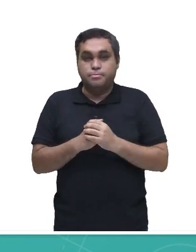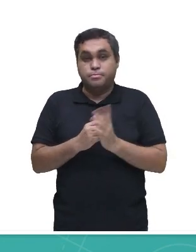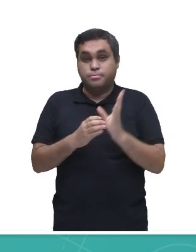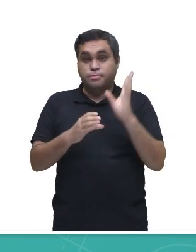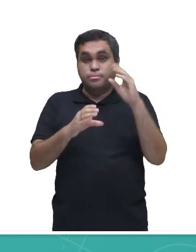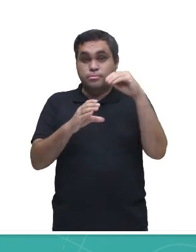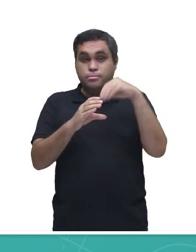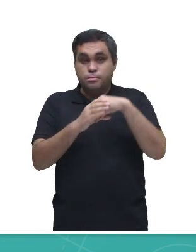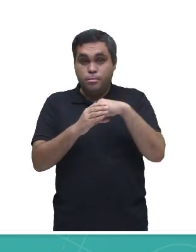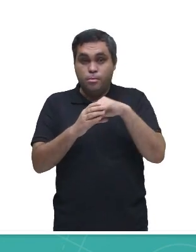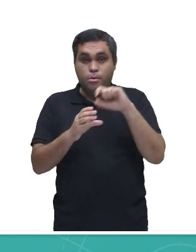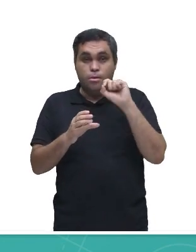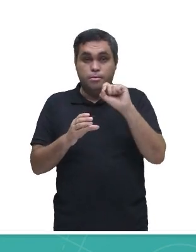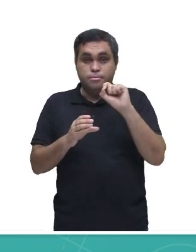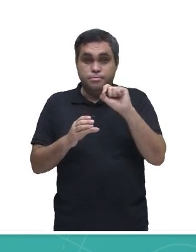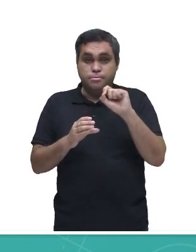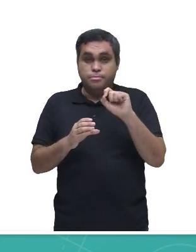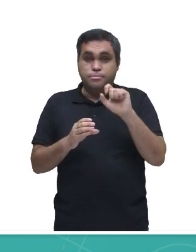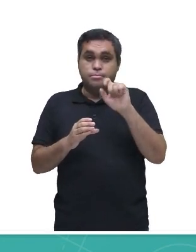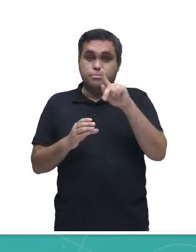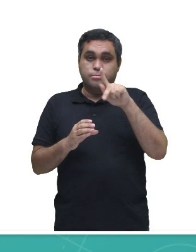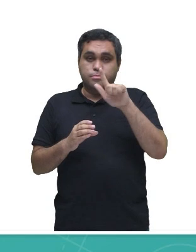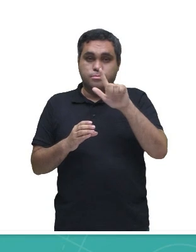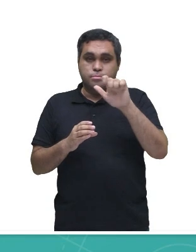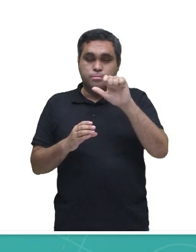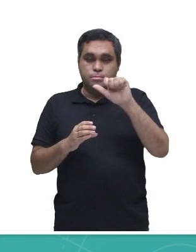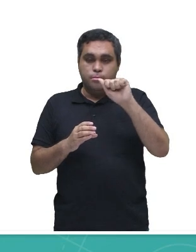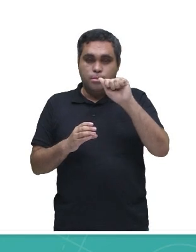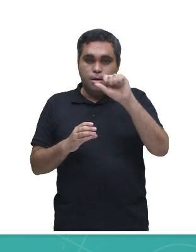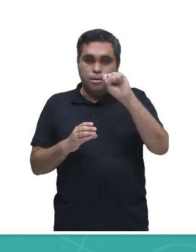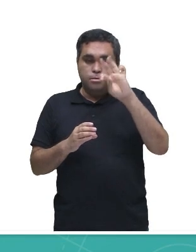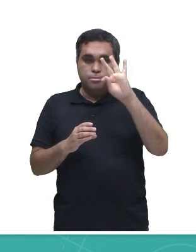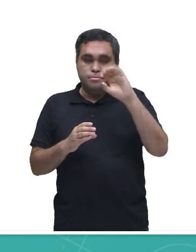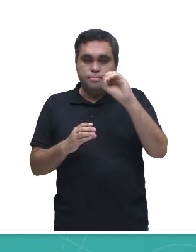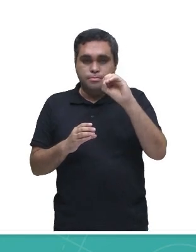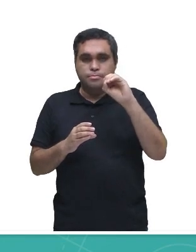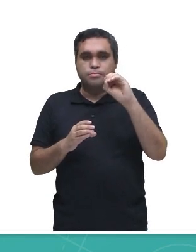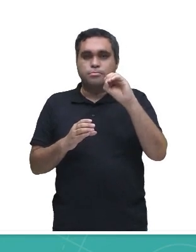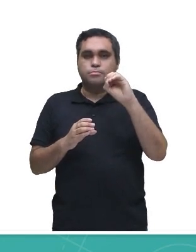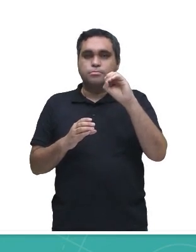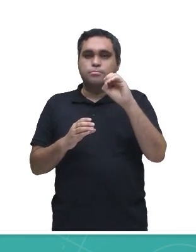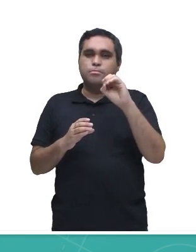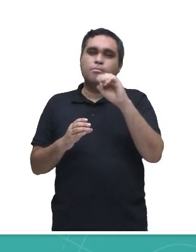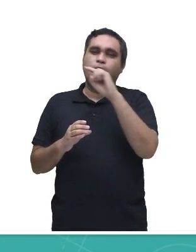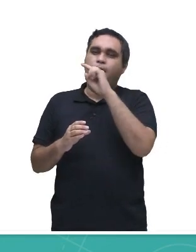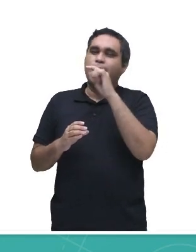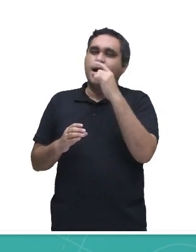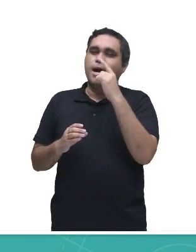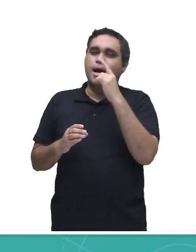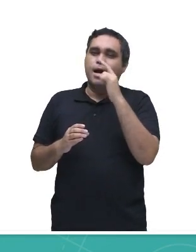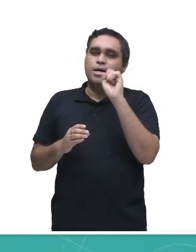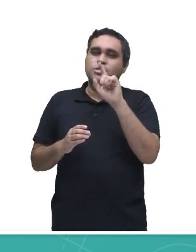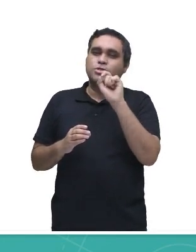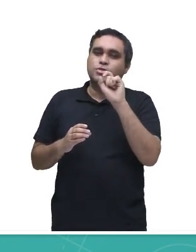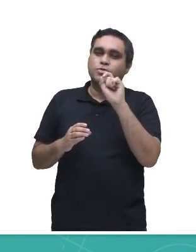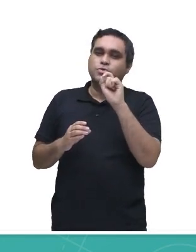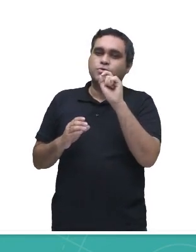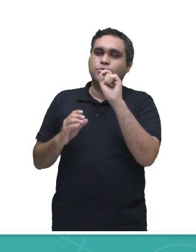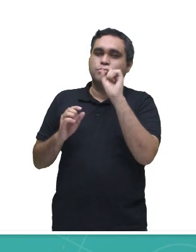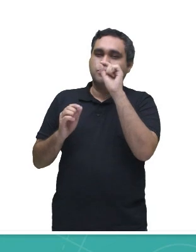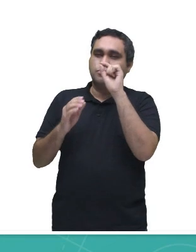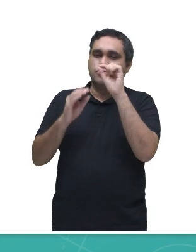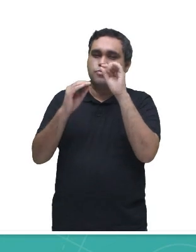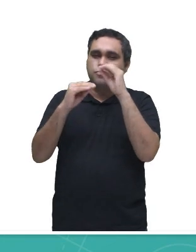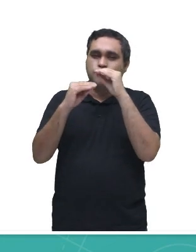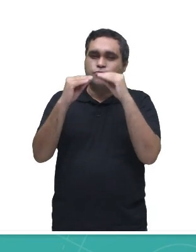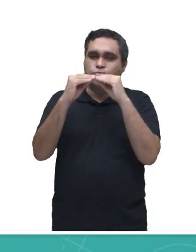pediu também para você identificar os plastos. Eu mostrei para vocês, né, que os plastos parecem aqui vários grãos, um em cima do